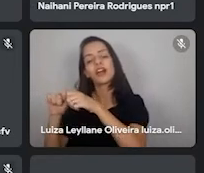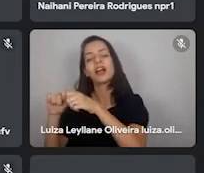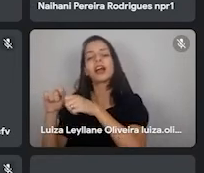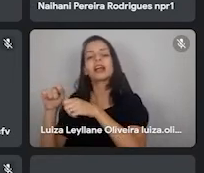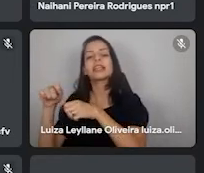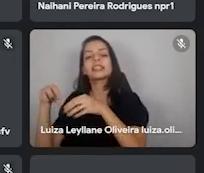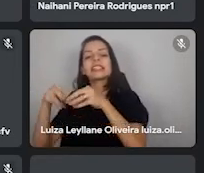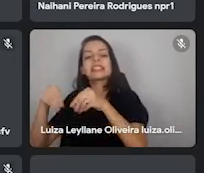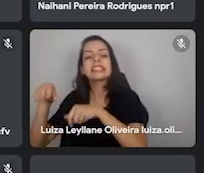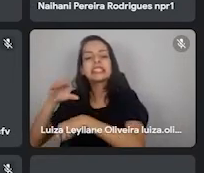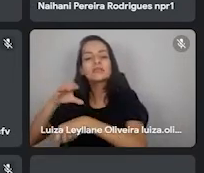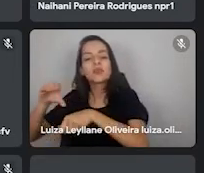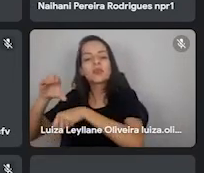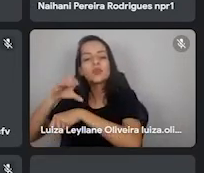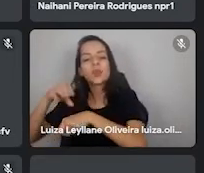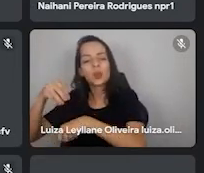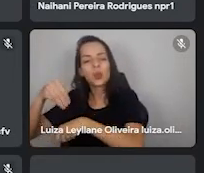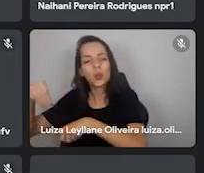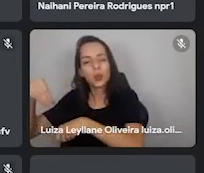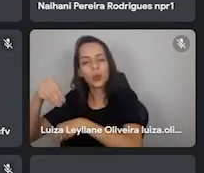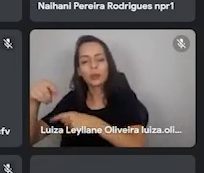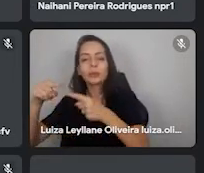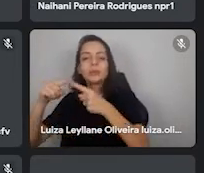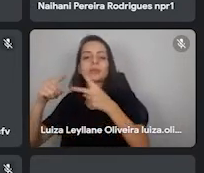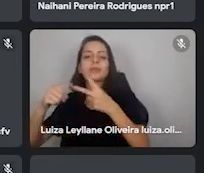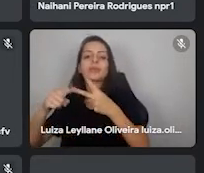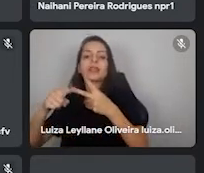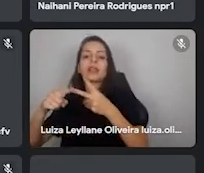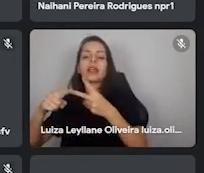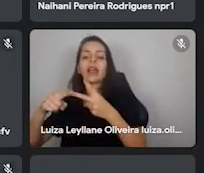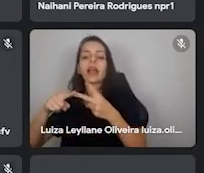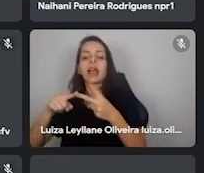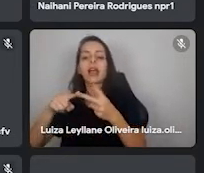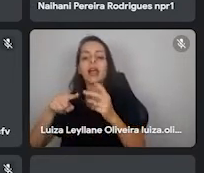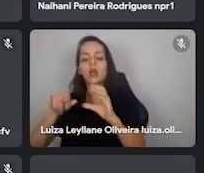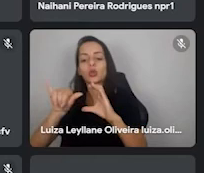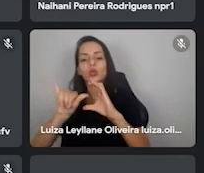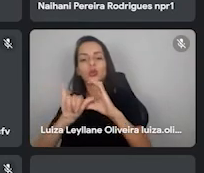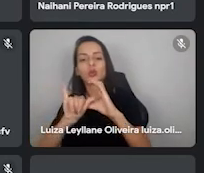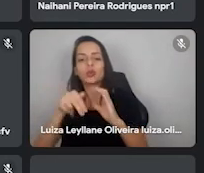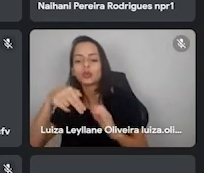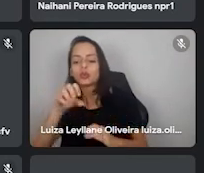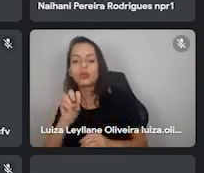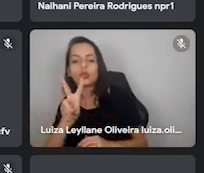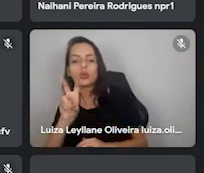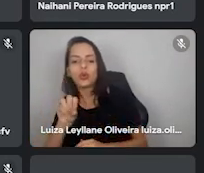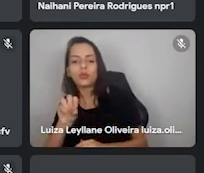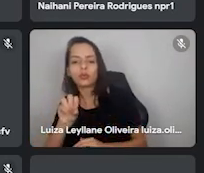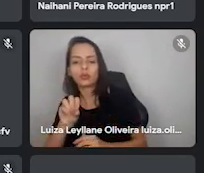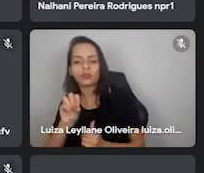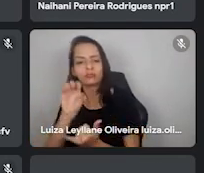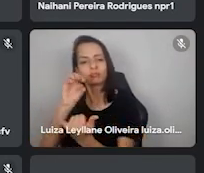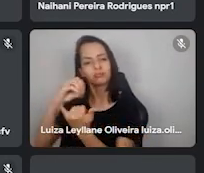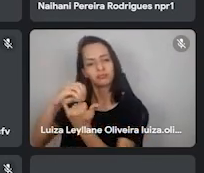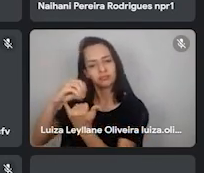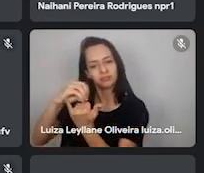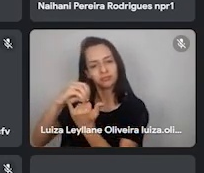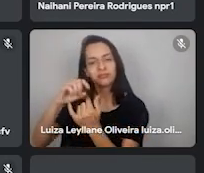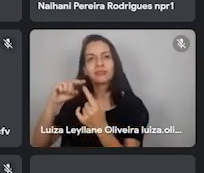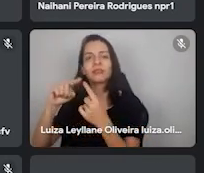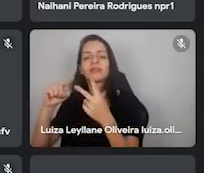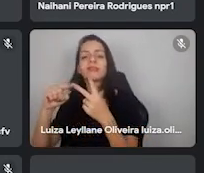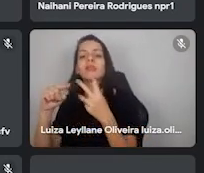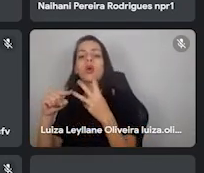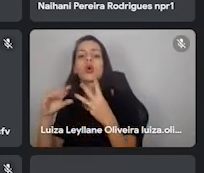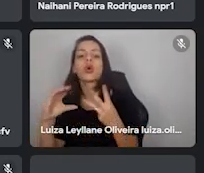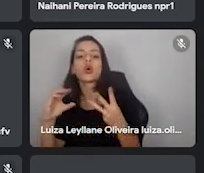Norsk e a Coteminas aqui. Eles têm a parte consumidora,